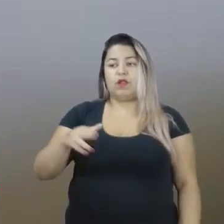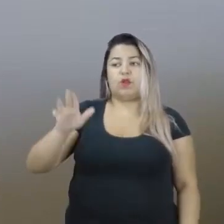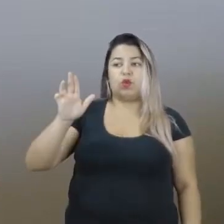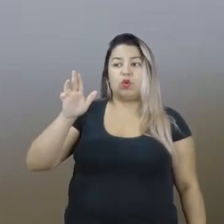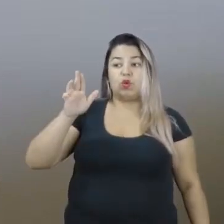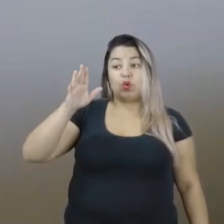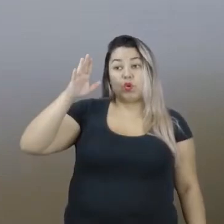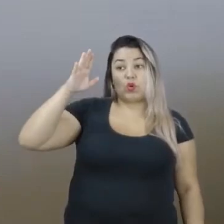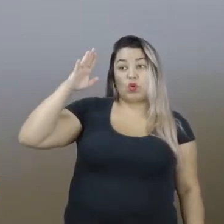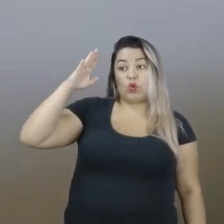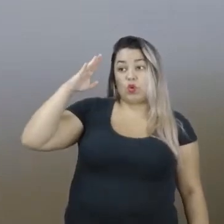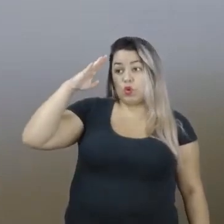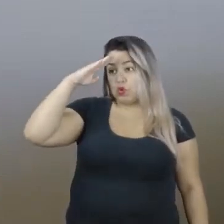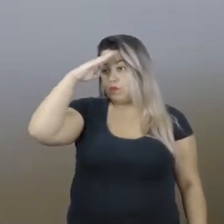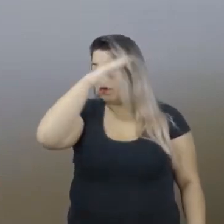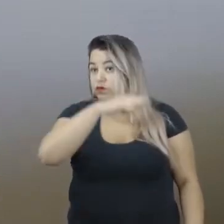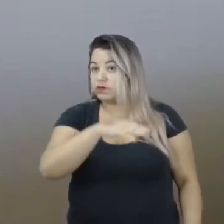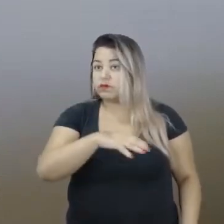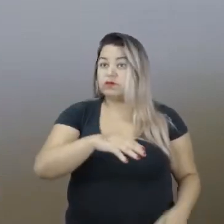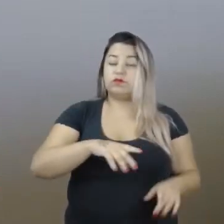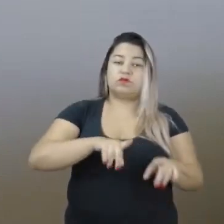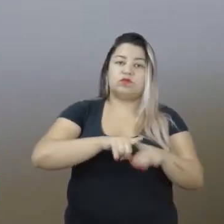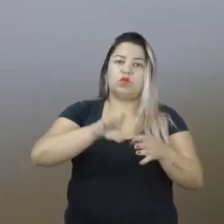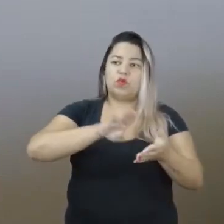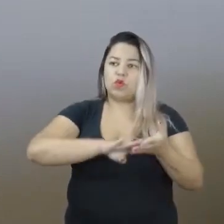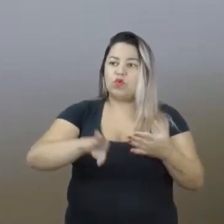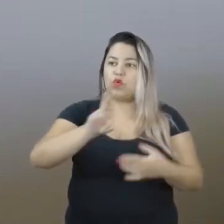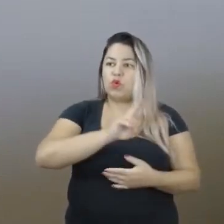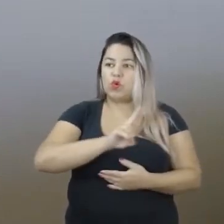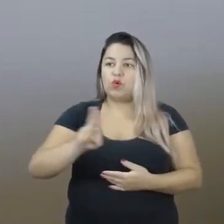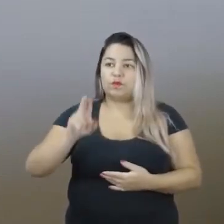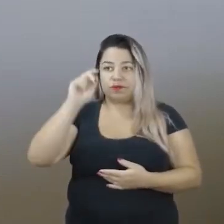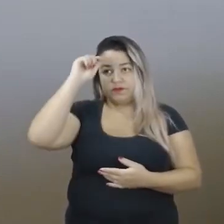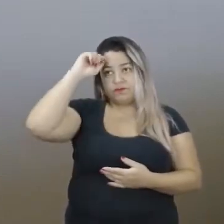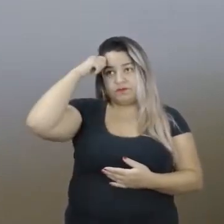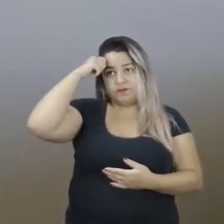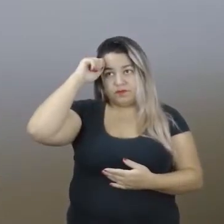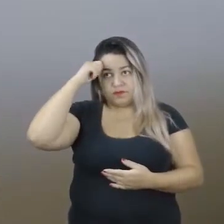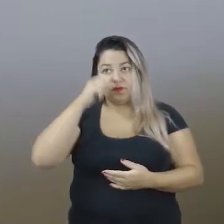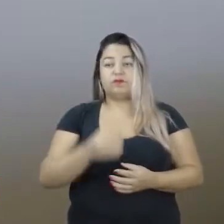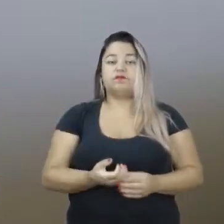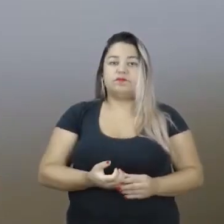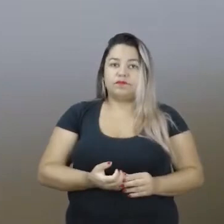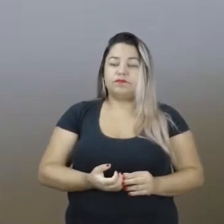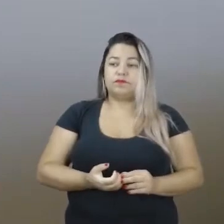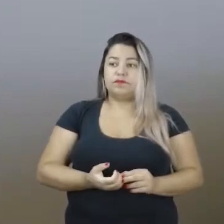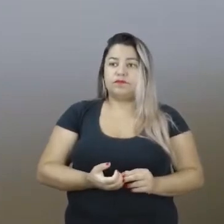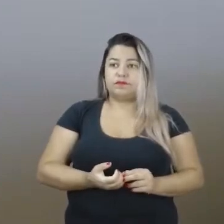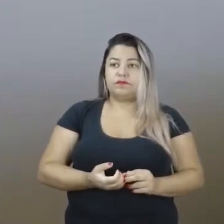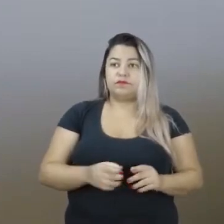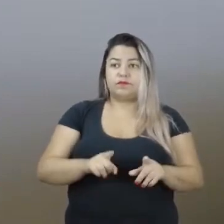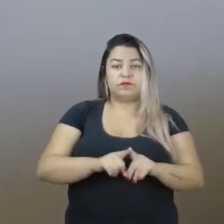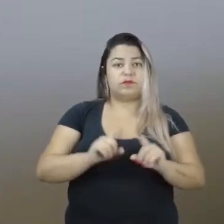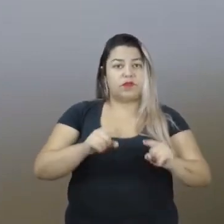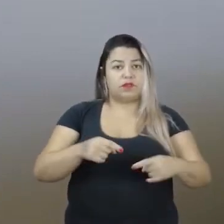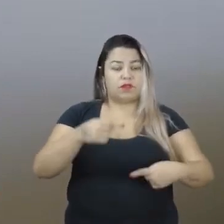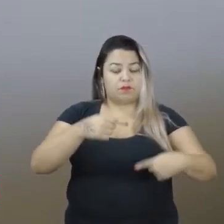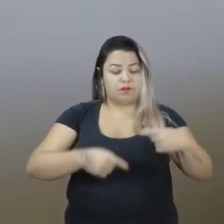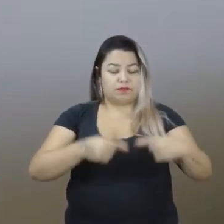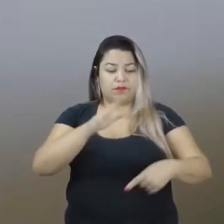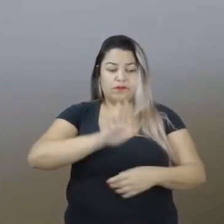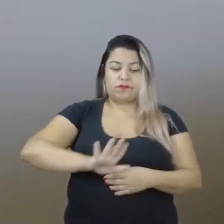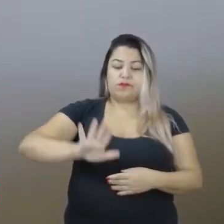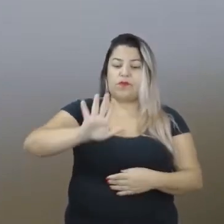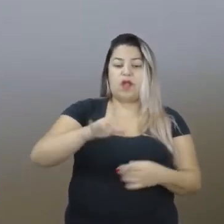o nome daqueles homens e mulheres negros e negras que se destacaram na política nacional